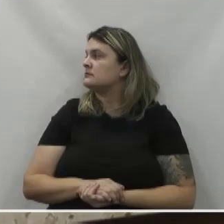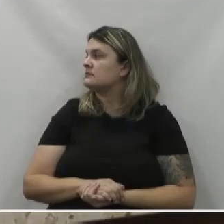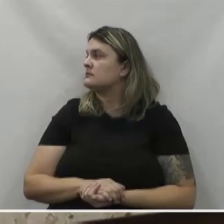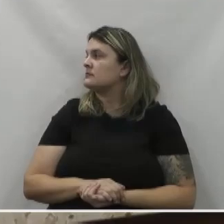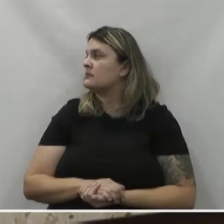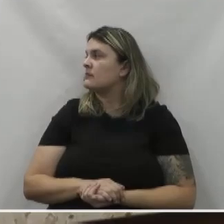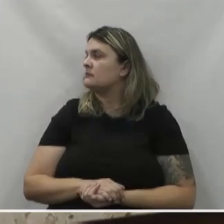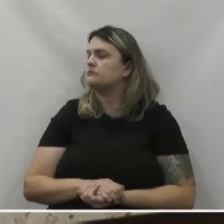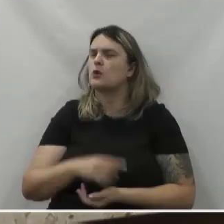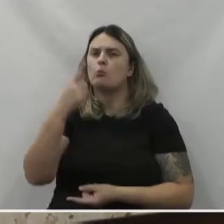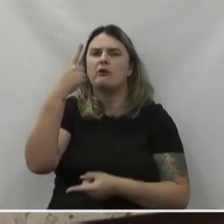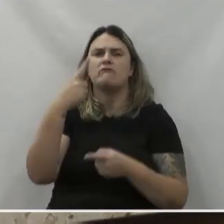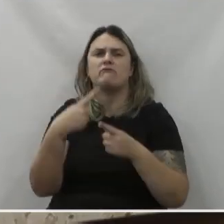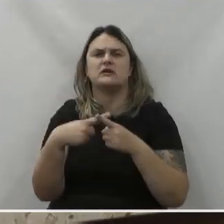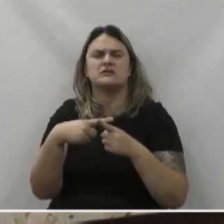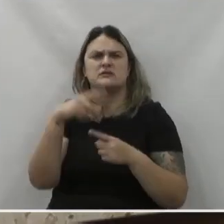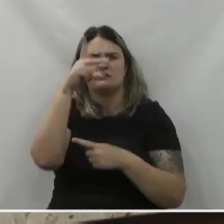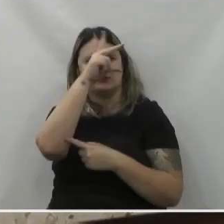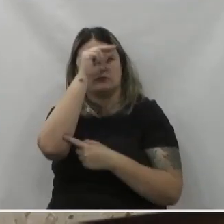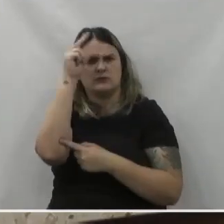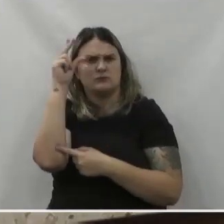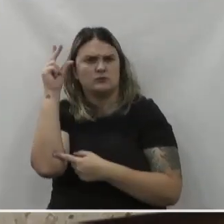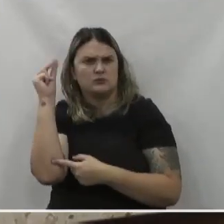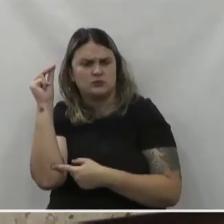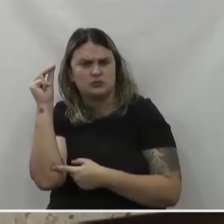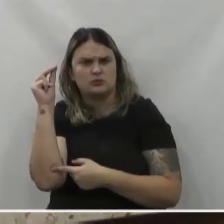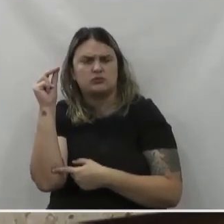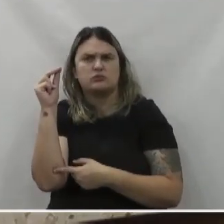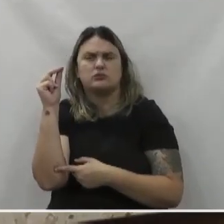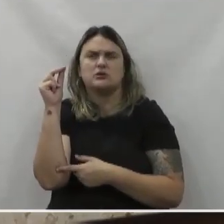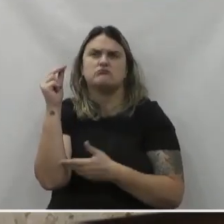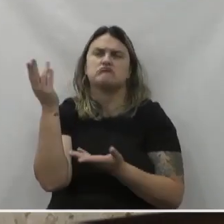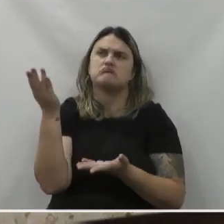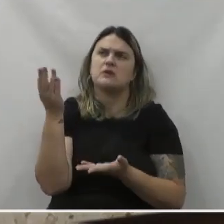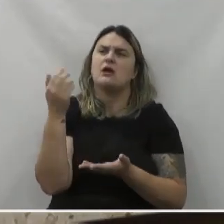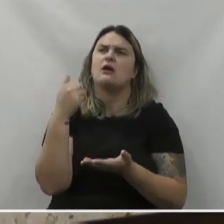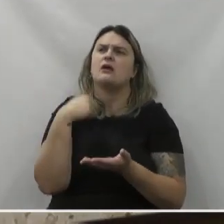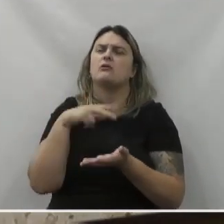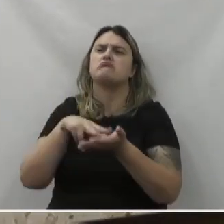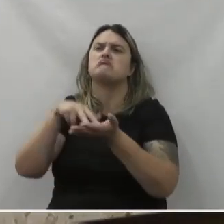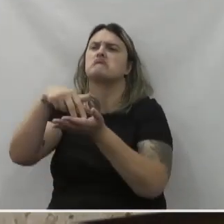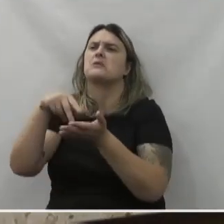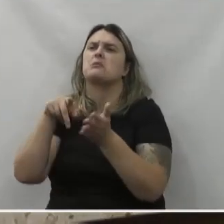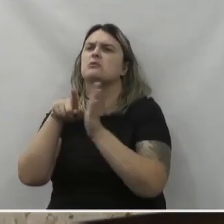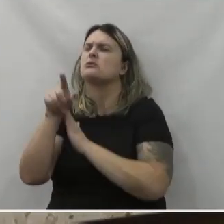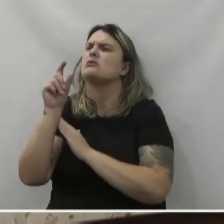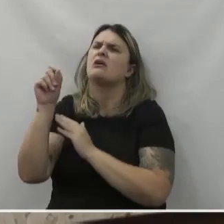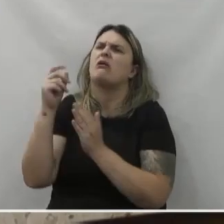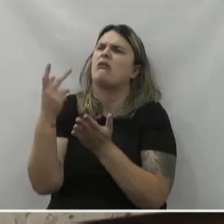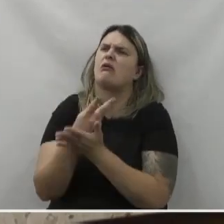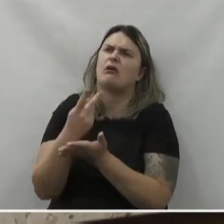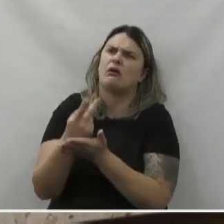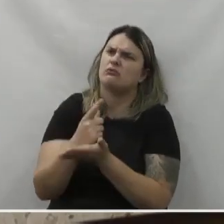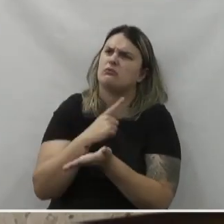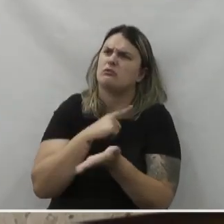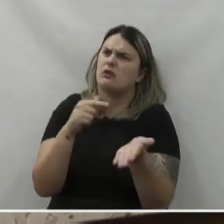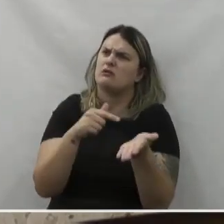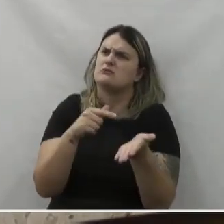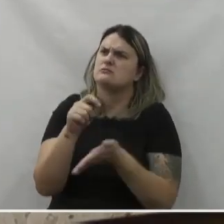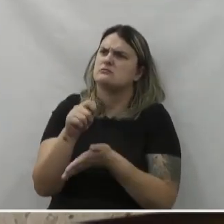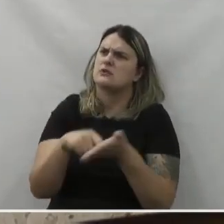Até num deles na prefeitura, eu levantei e disse o que tem de errado, né? O